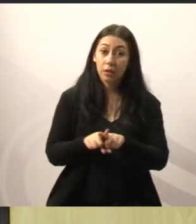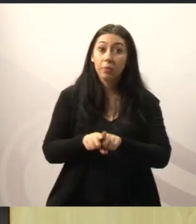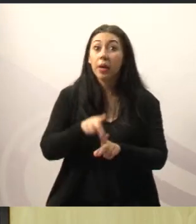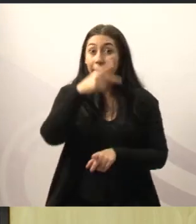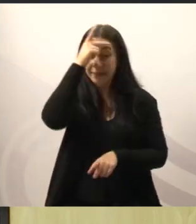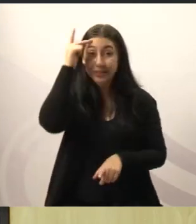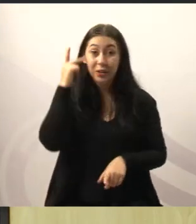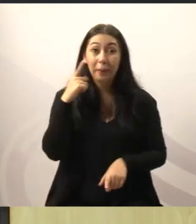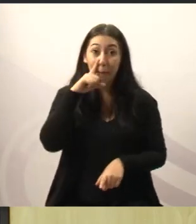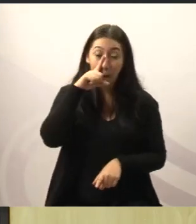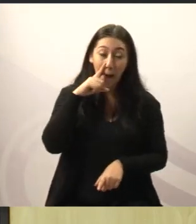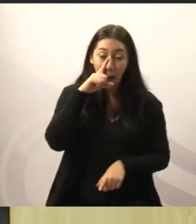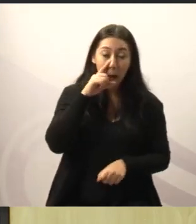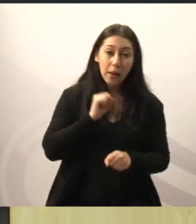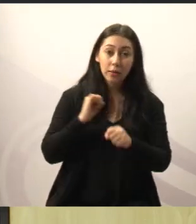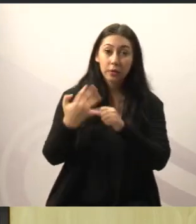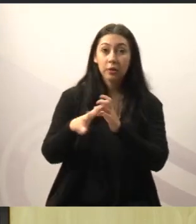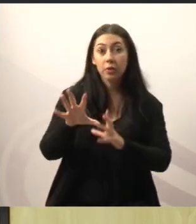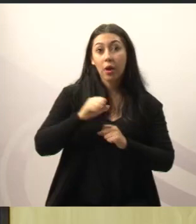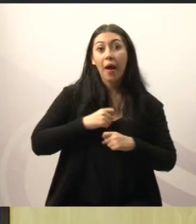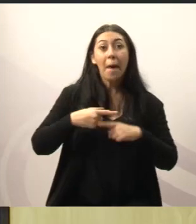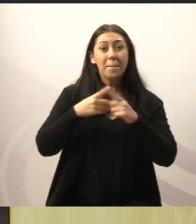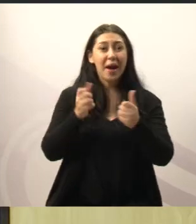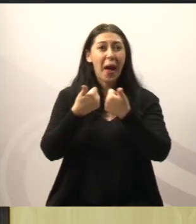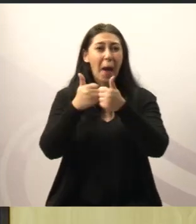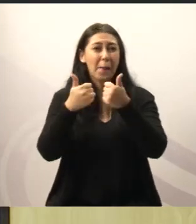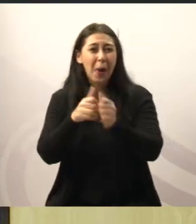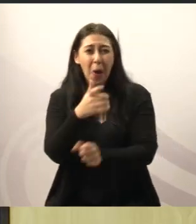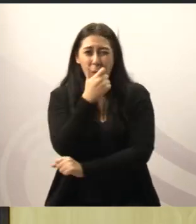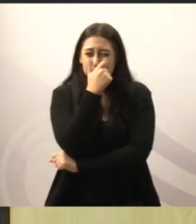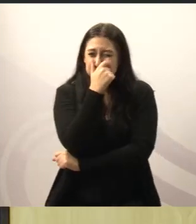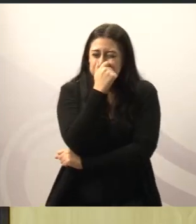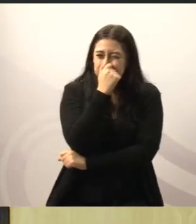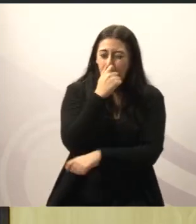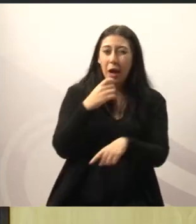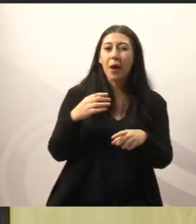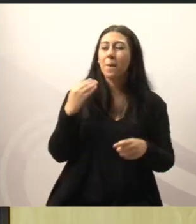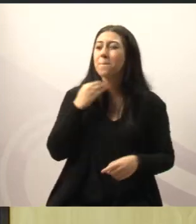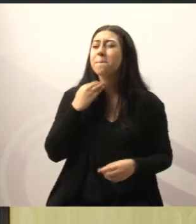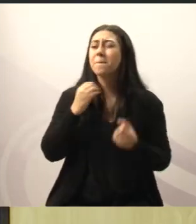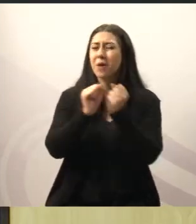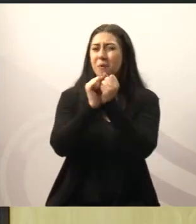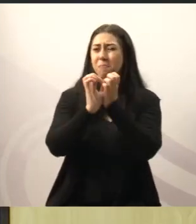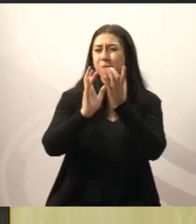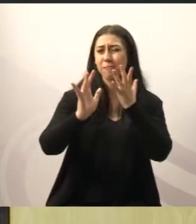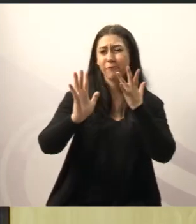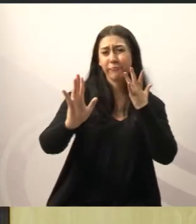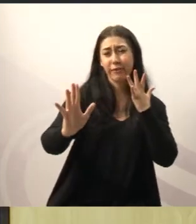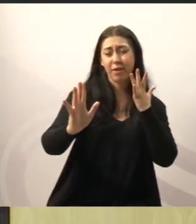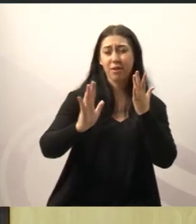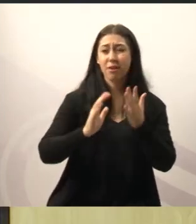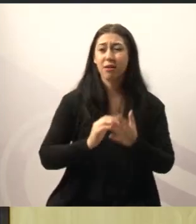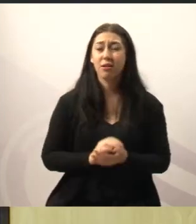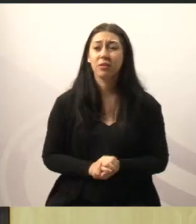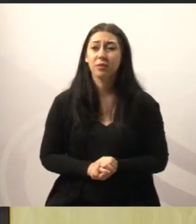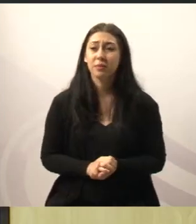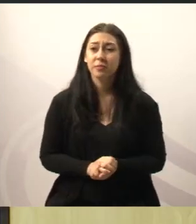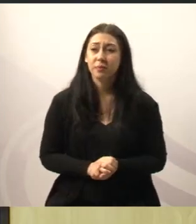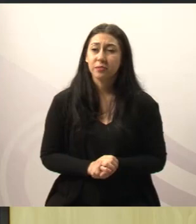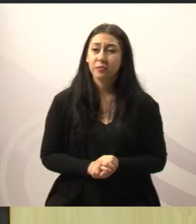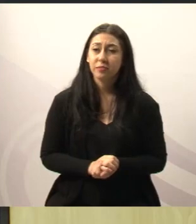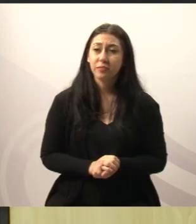risco, meios de transportes lotados, filas enormes sem distanciamento social, nos estabelecimentos autorizados para